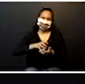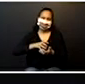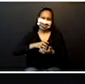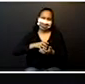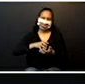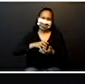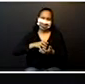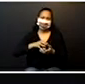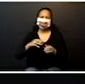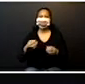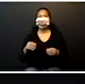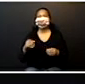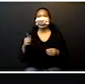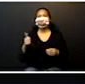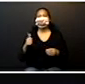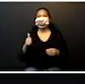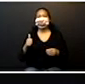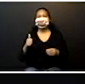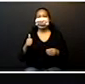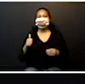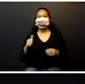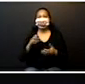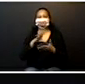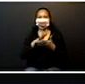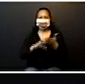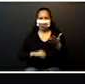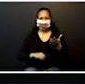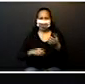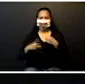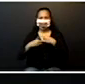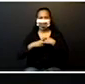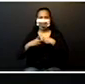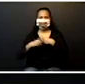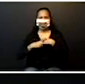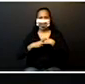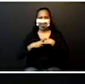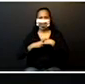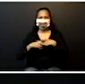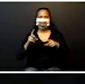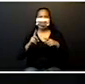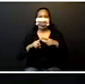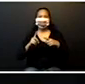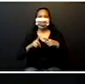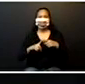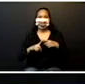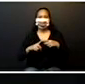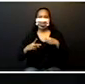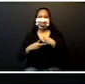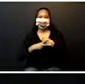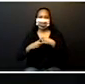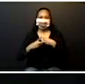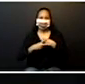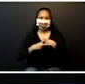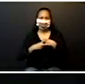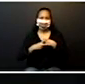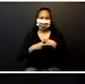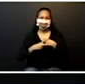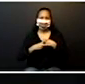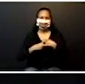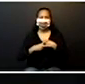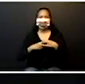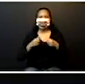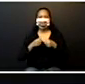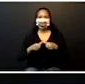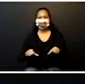coisa, copie os verbos. E por que os verbos dessa receita estão no imperativo? Ah,